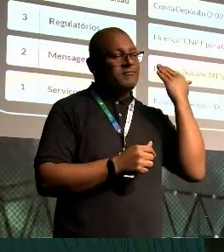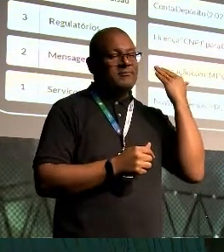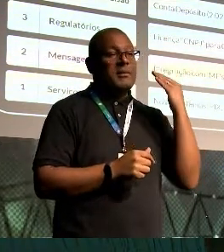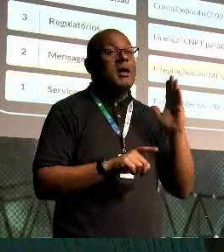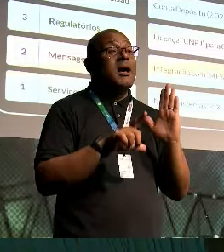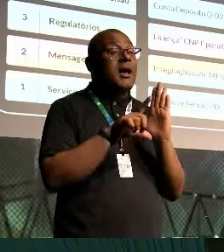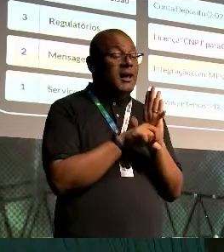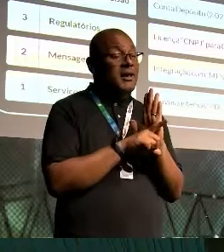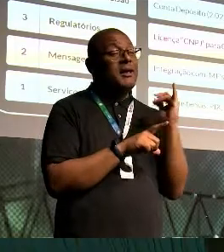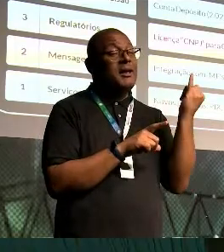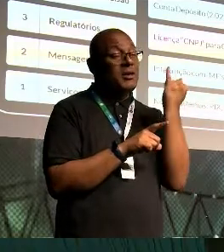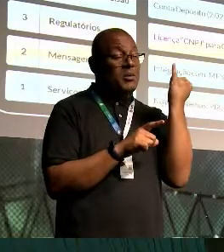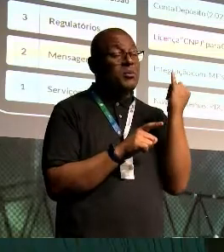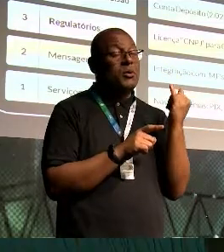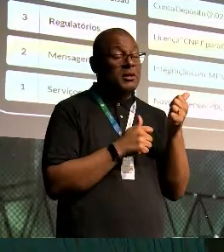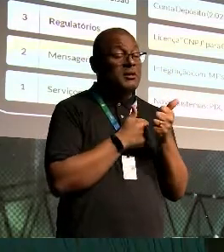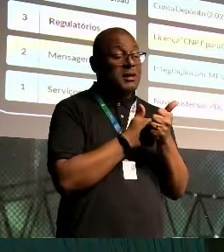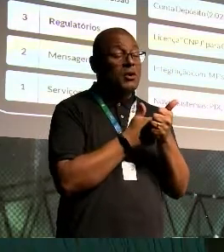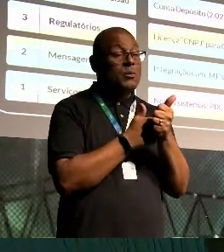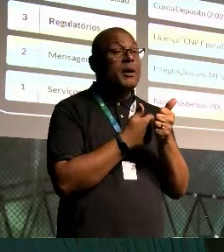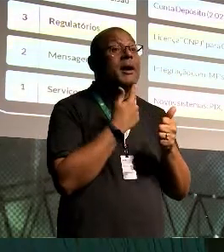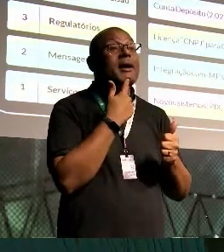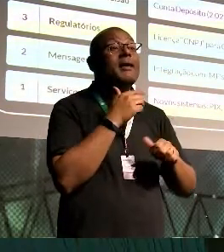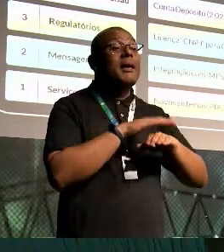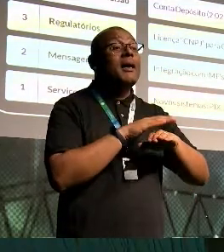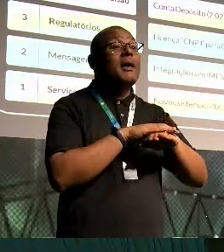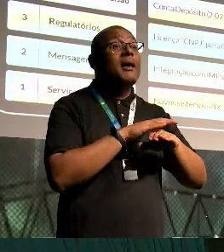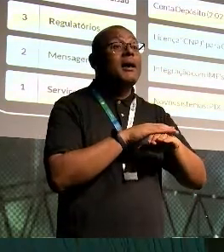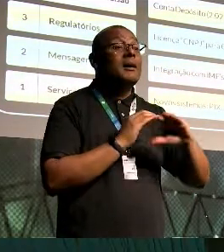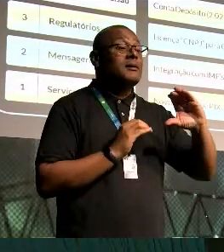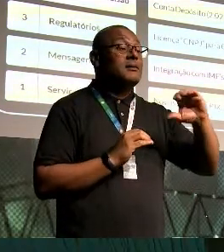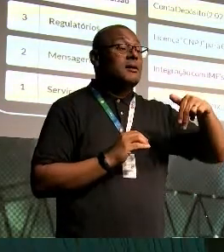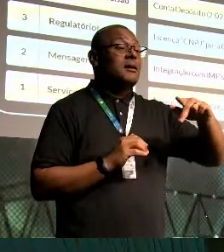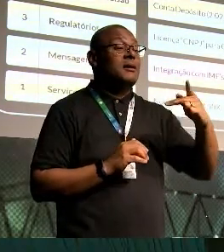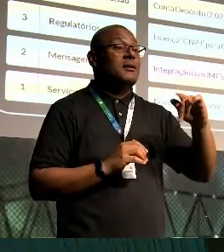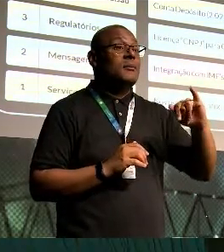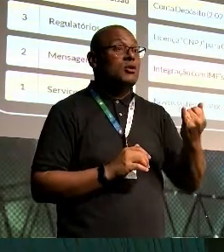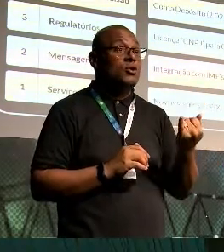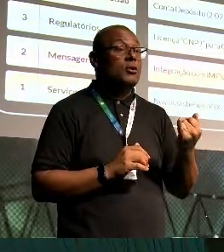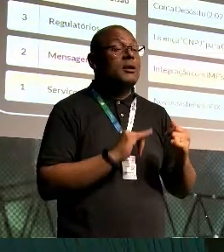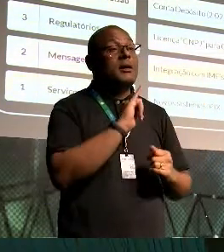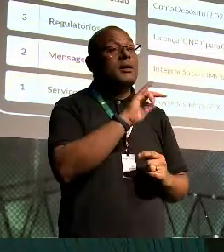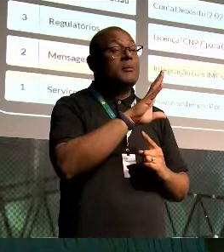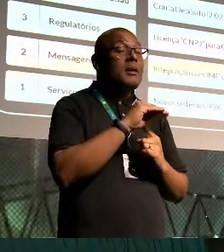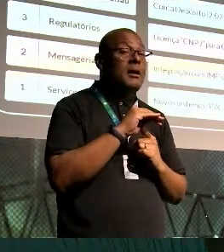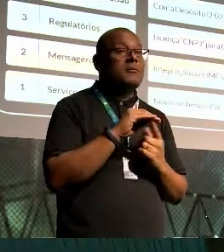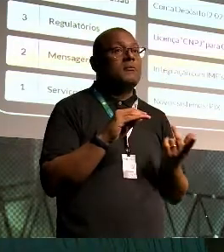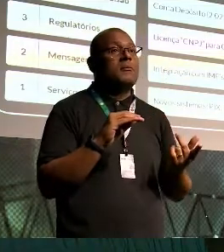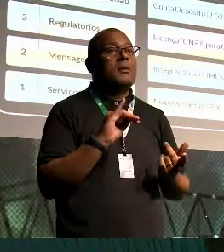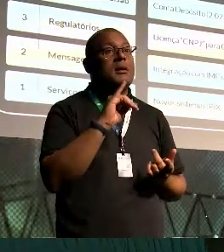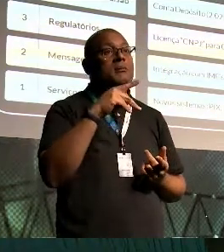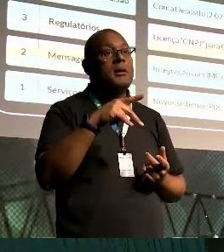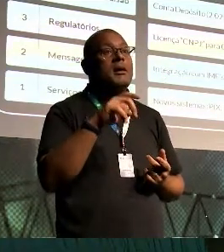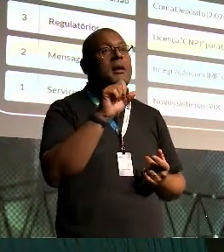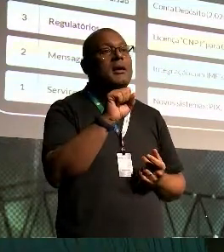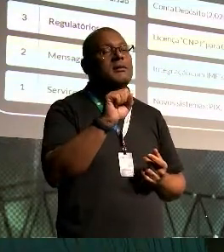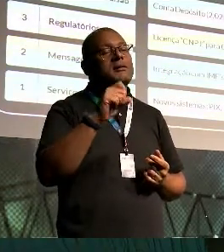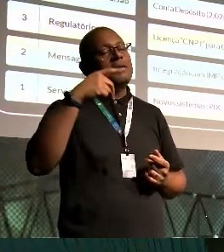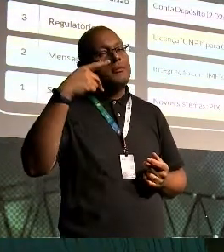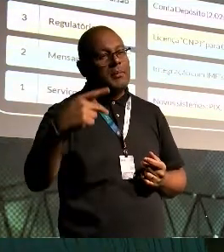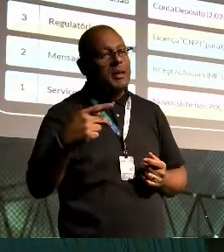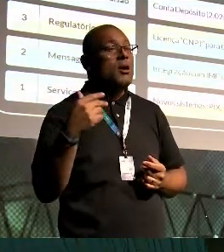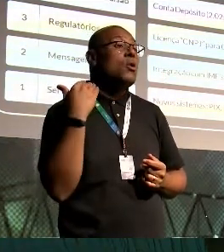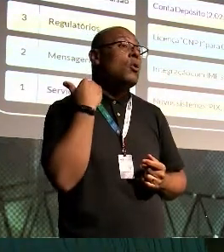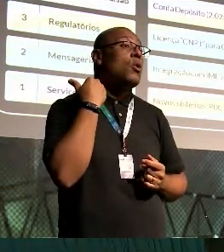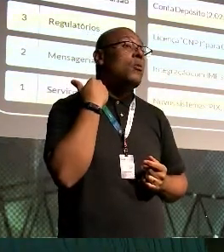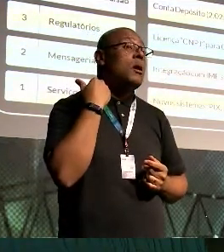extremamente importante porque aqui é onde você define quem que é o CNPJ, se é aquela IP, se é SCD, se é SEP, ou se é o próprio